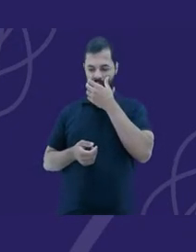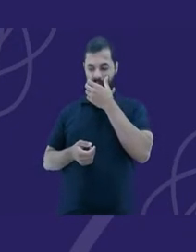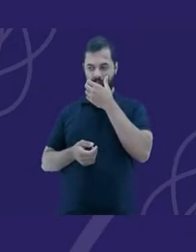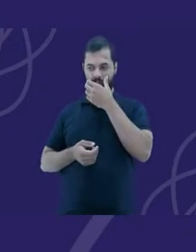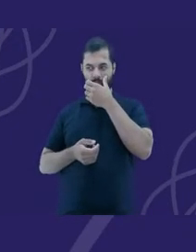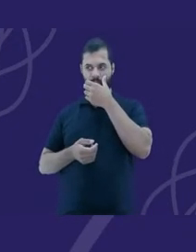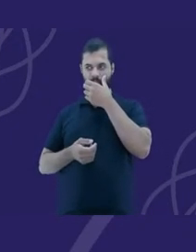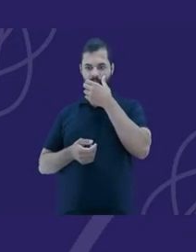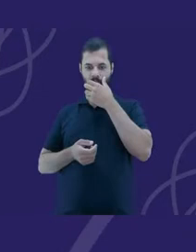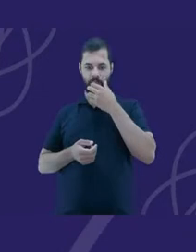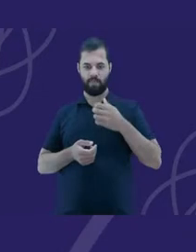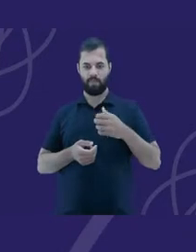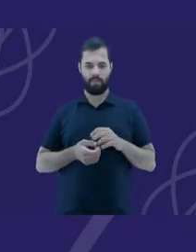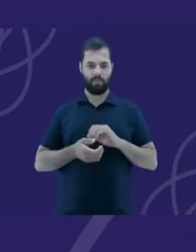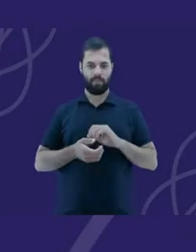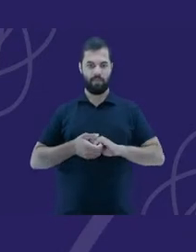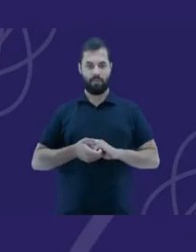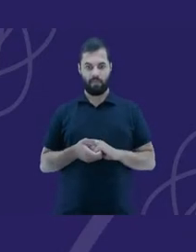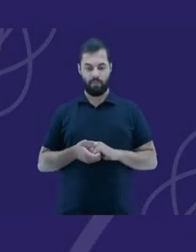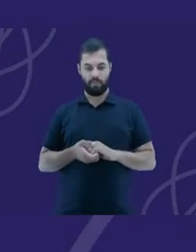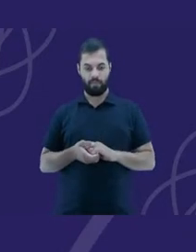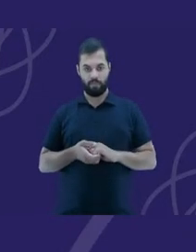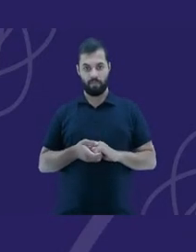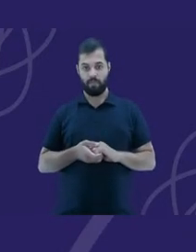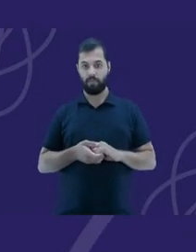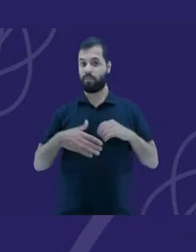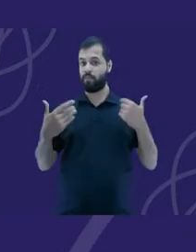E a gente vai chamar